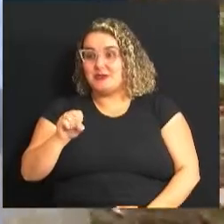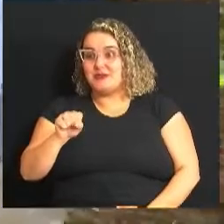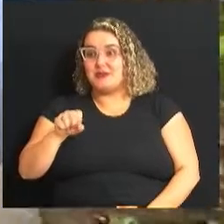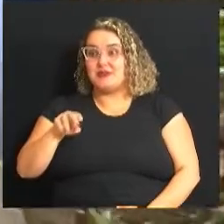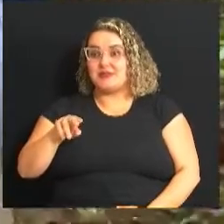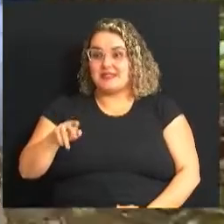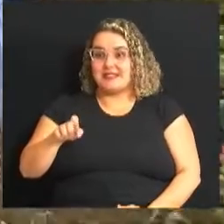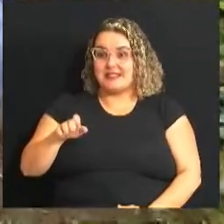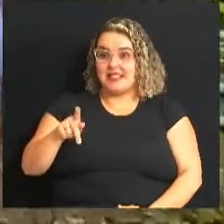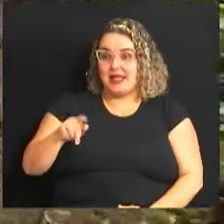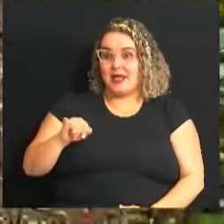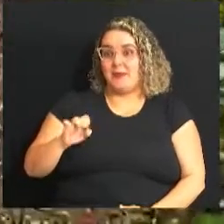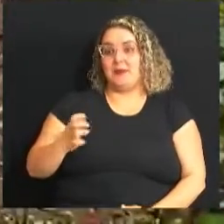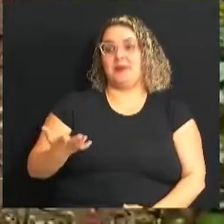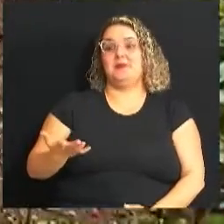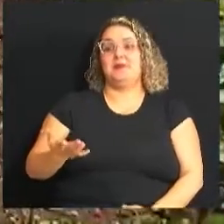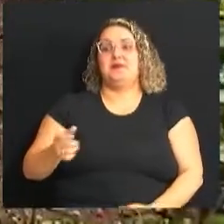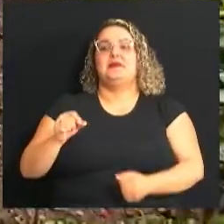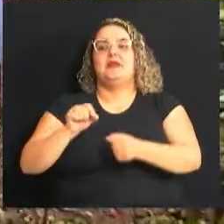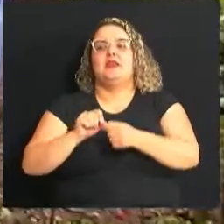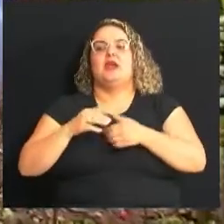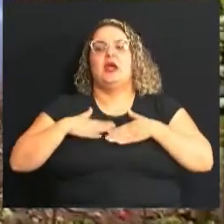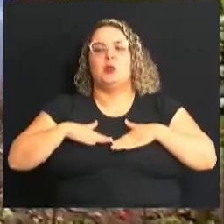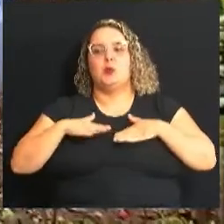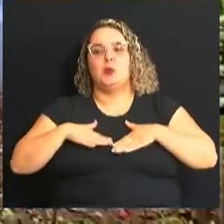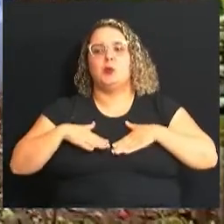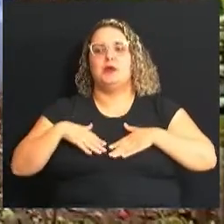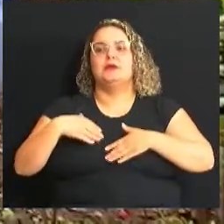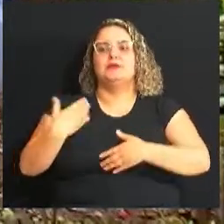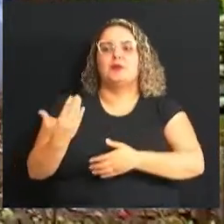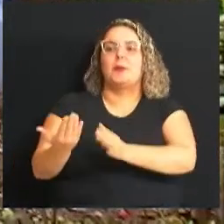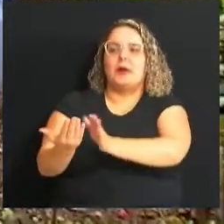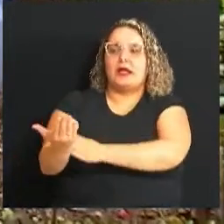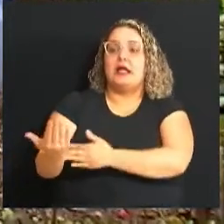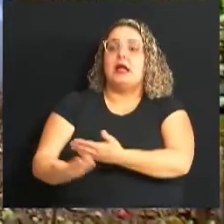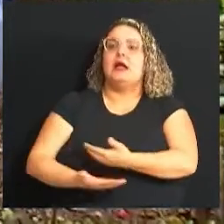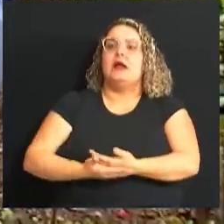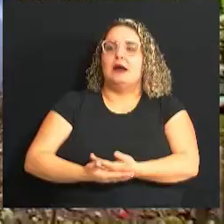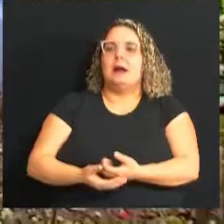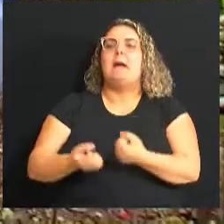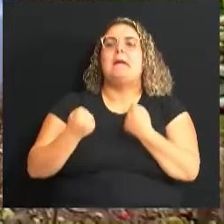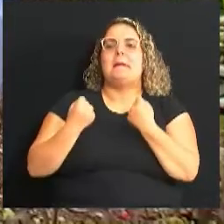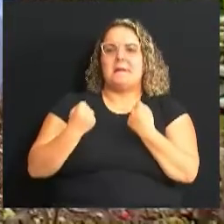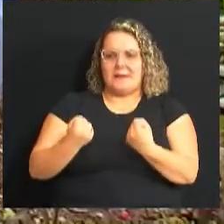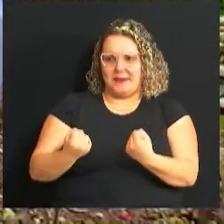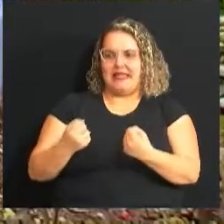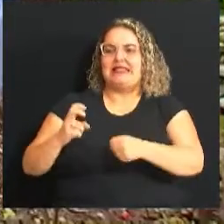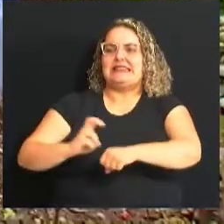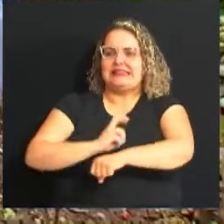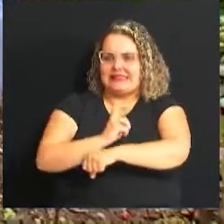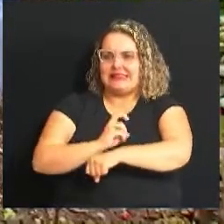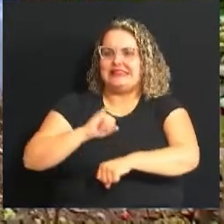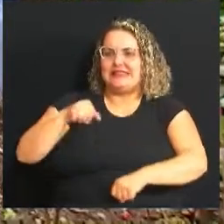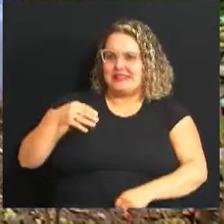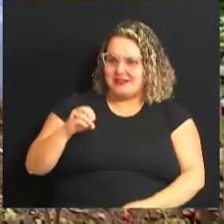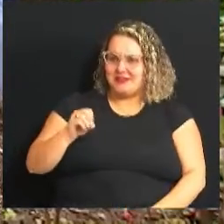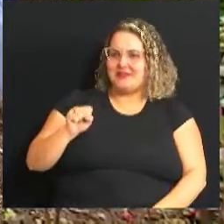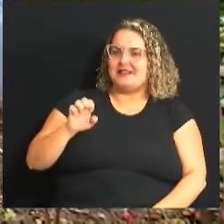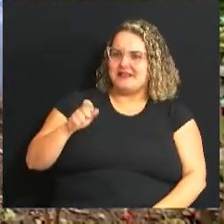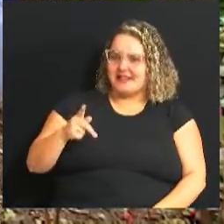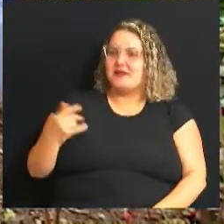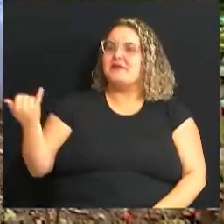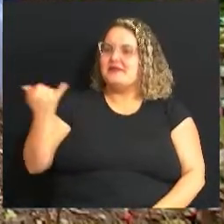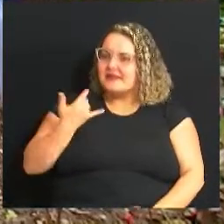ficar quietinho aqui no meu braço, mas ele tá me ajudando a segurar, porque pensa numa cobra pesada, hein, Giuseppe? Me fala uma